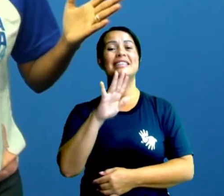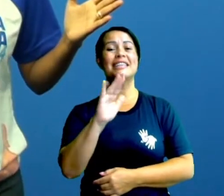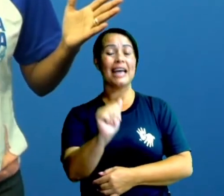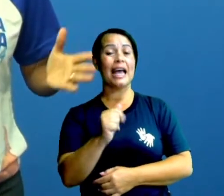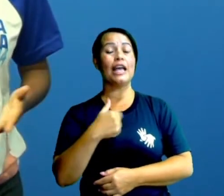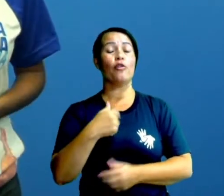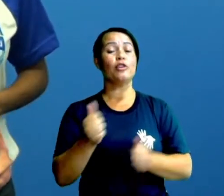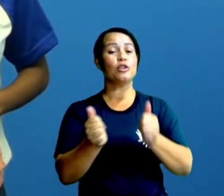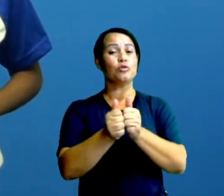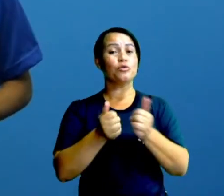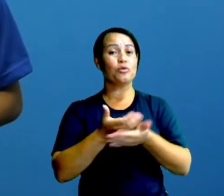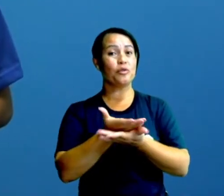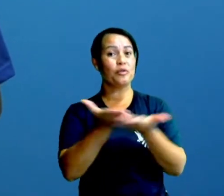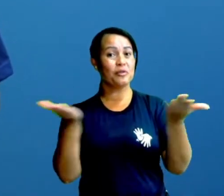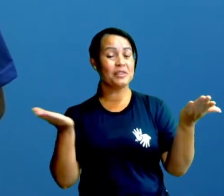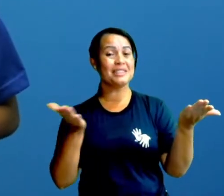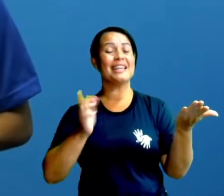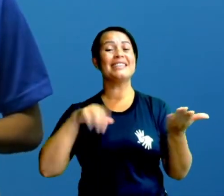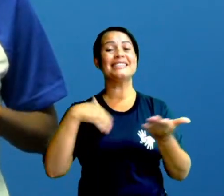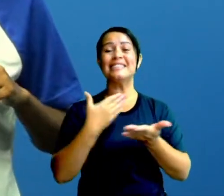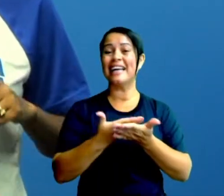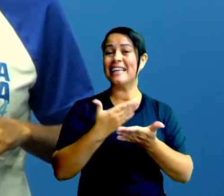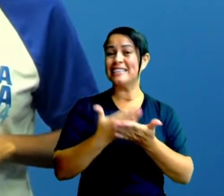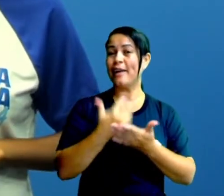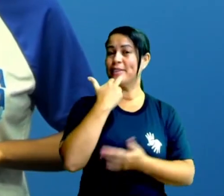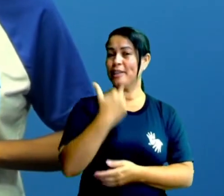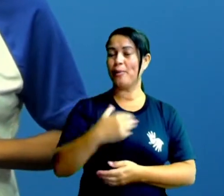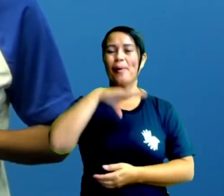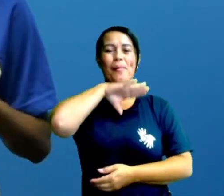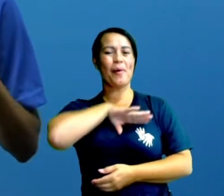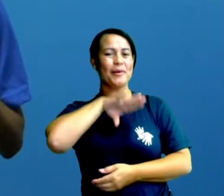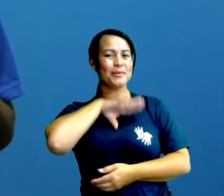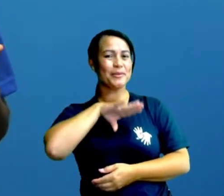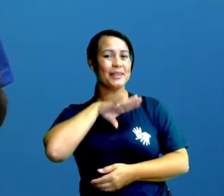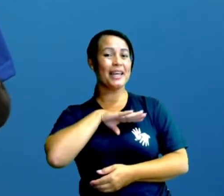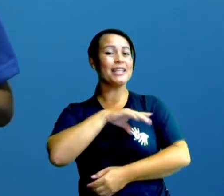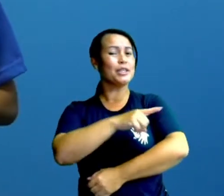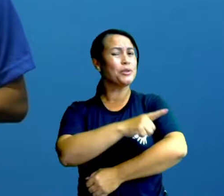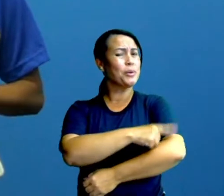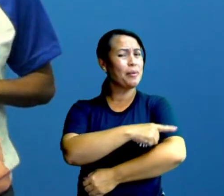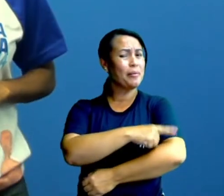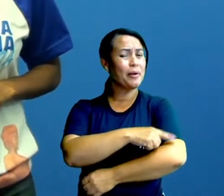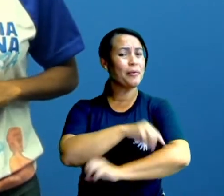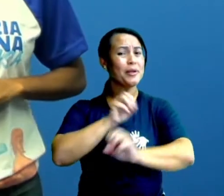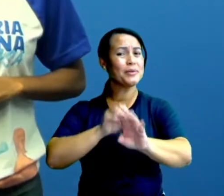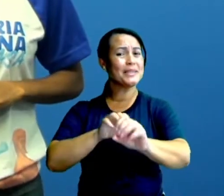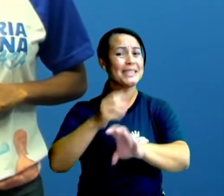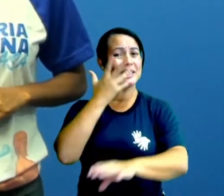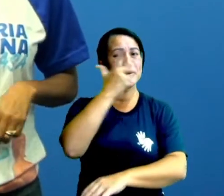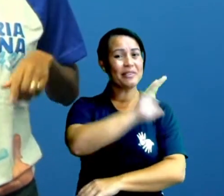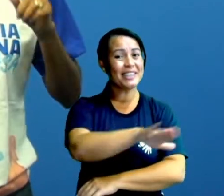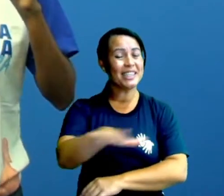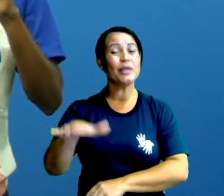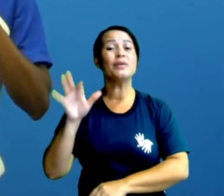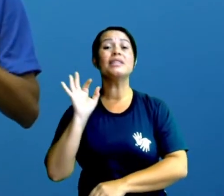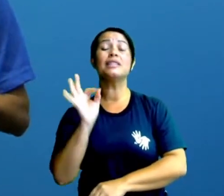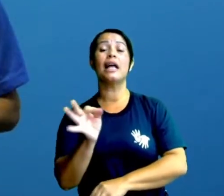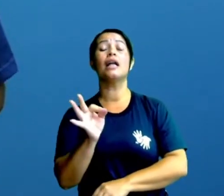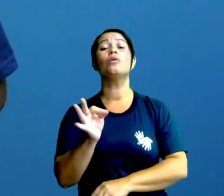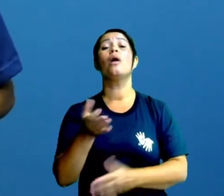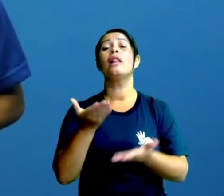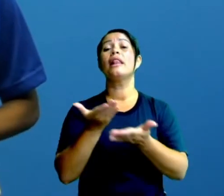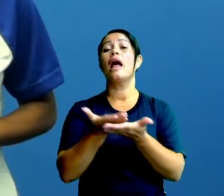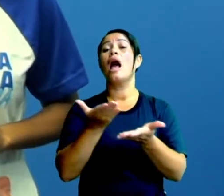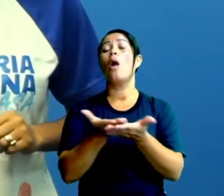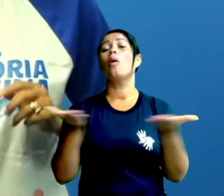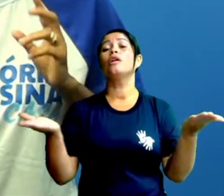acompanharei vocês nas nossas aulas de língua portuguesa do 1º ano do ensino fundamental na